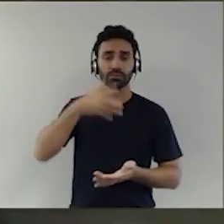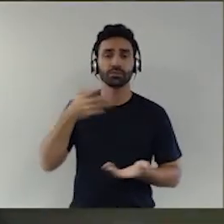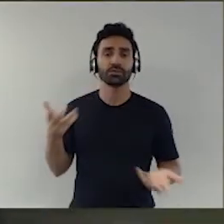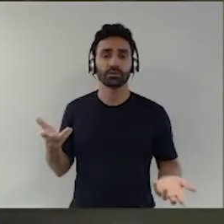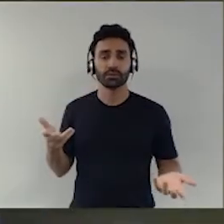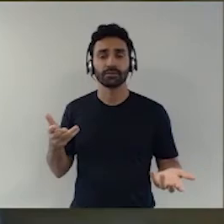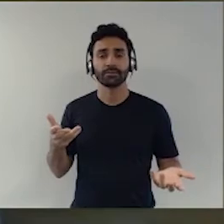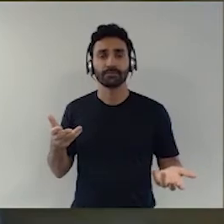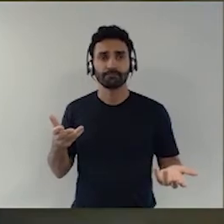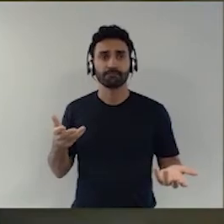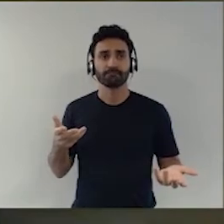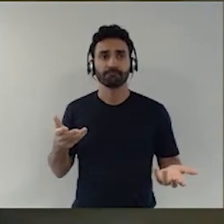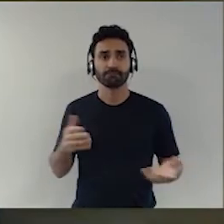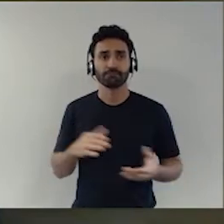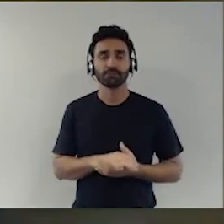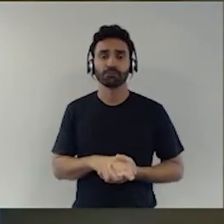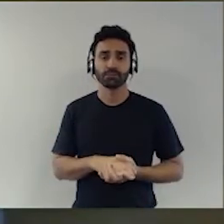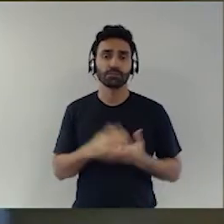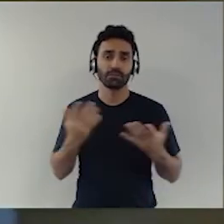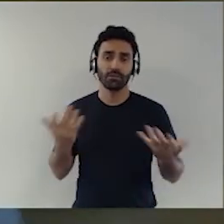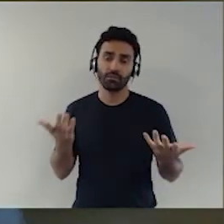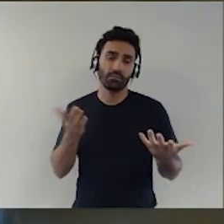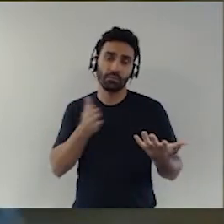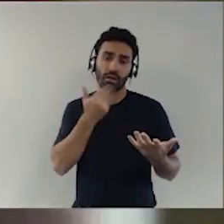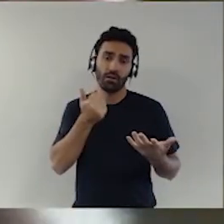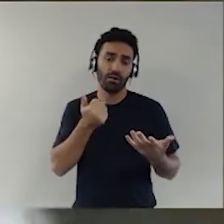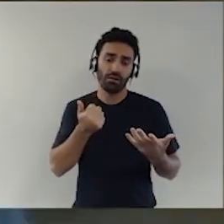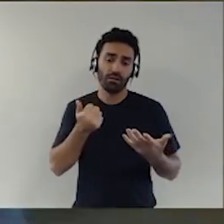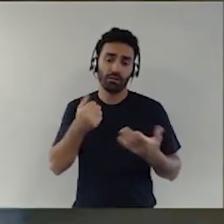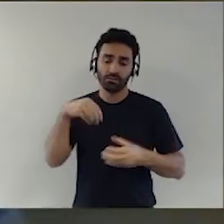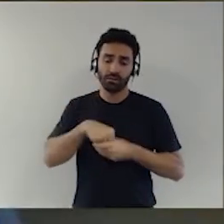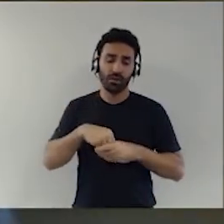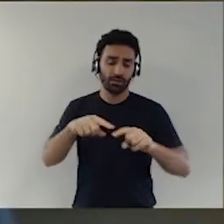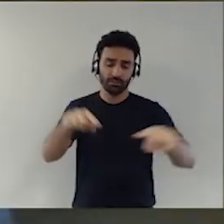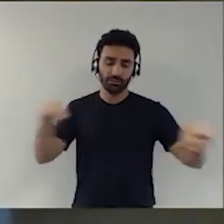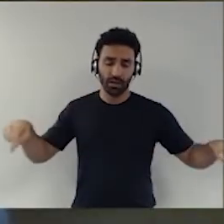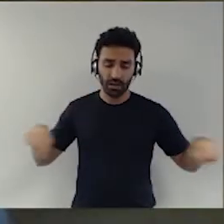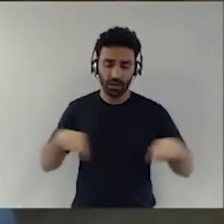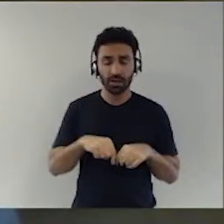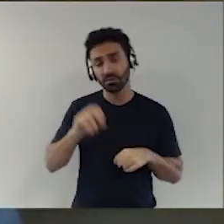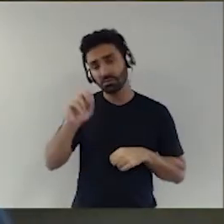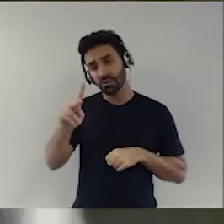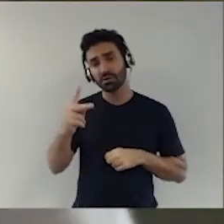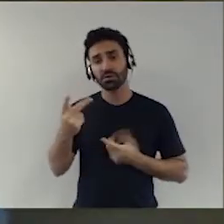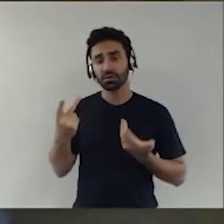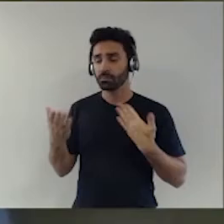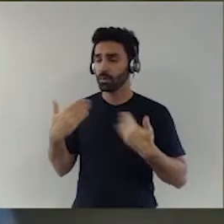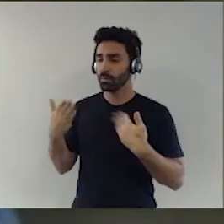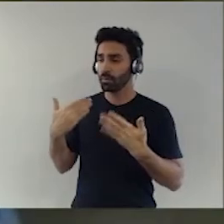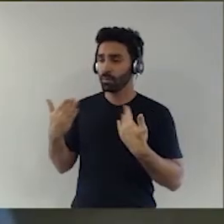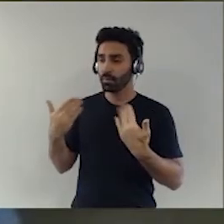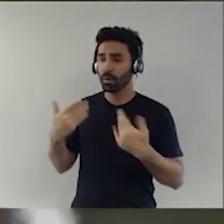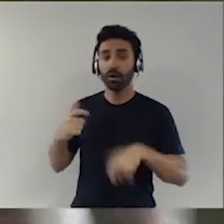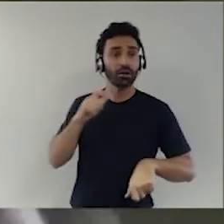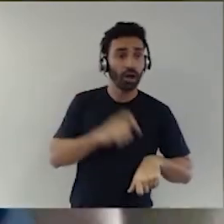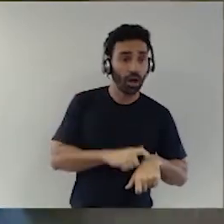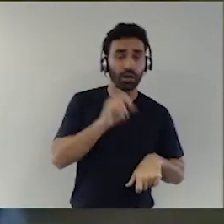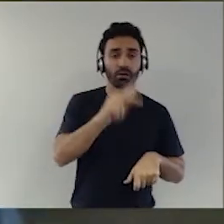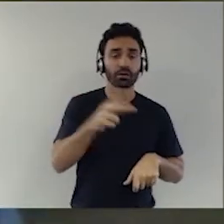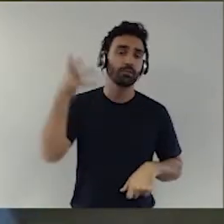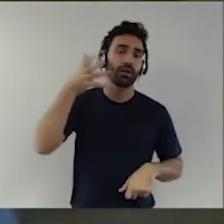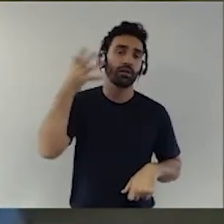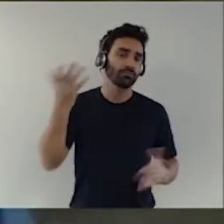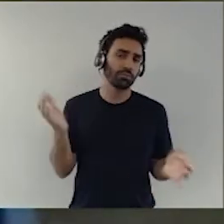está no seu escritório ali, muito tranquilo, né? Fazendo um prazo e cumprindo algum prazo, atendendo um cliente enquanto chega a sua vez. Mas